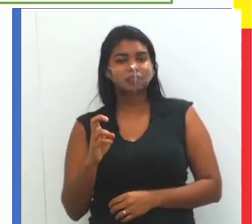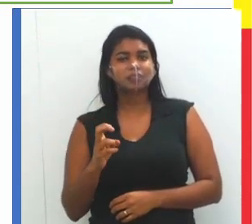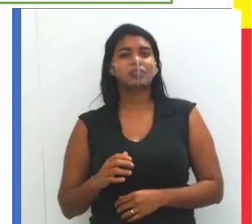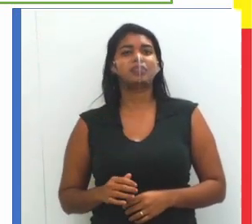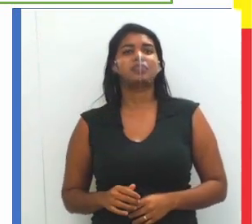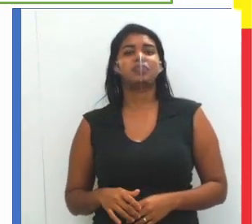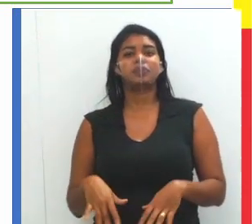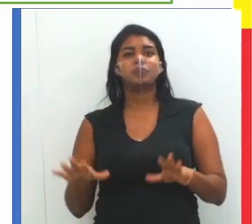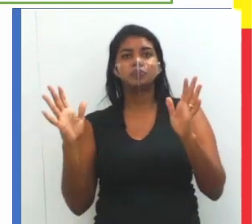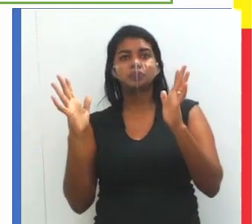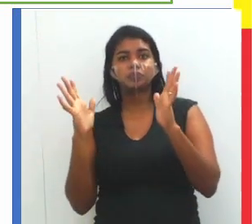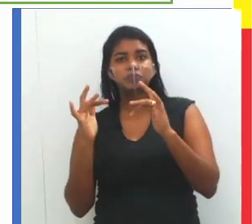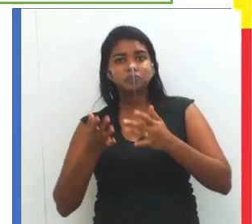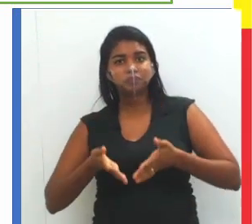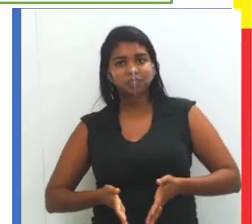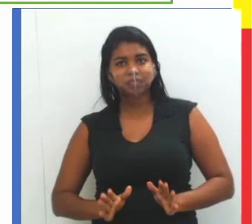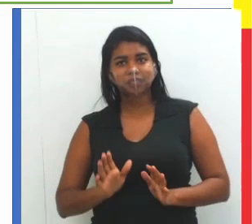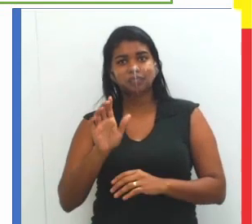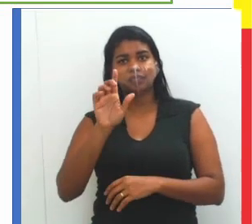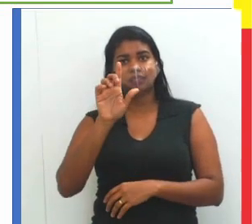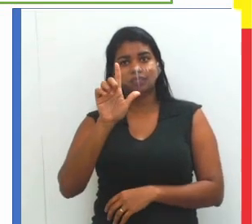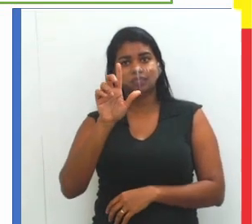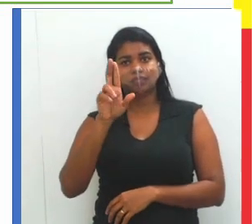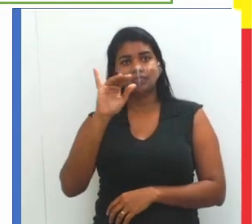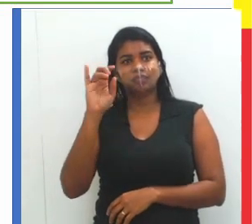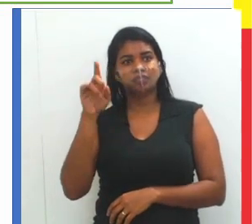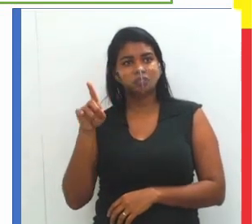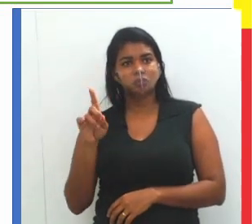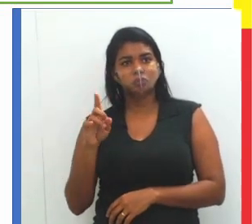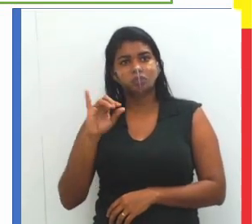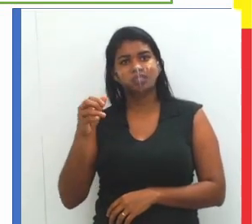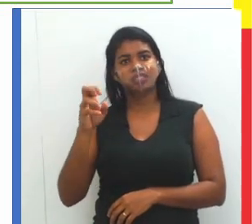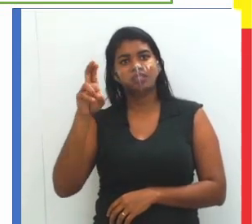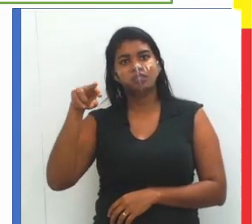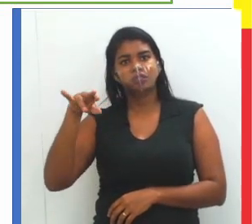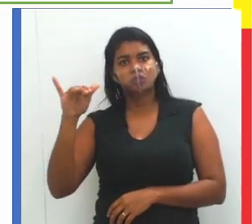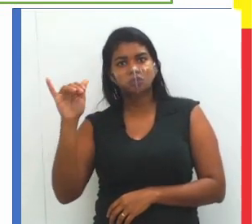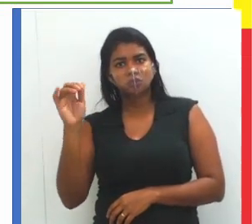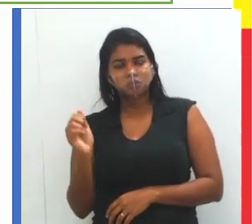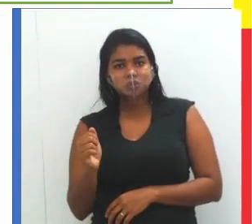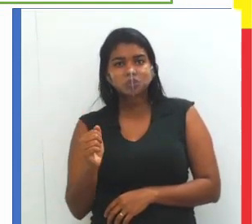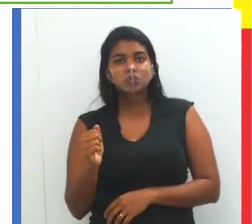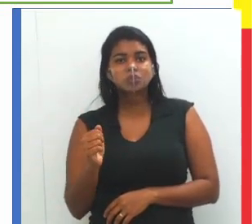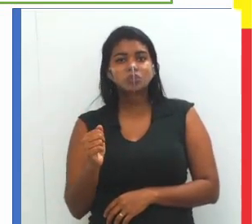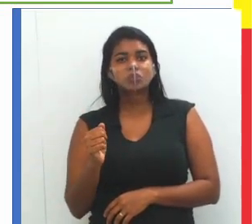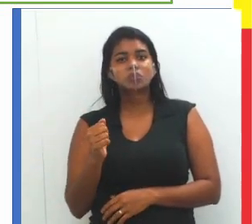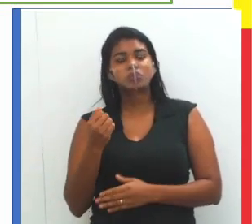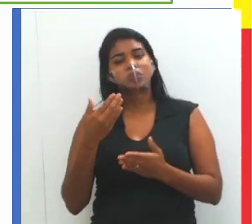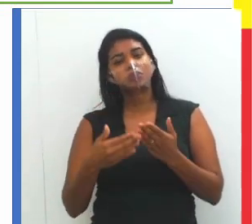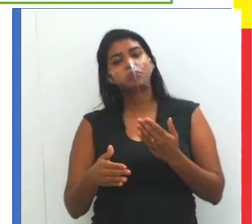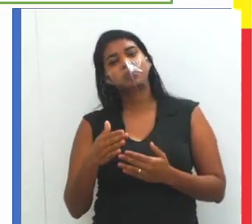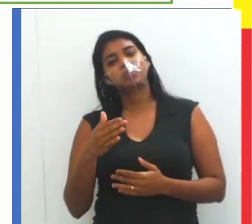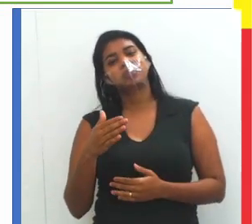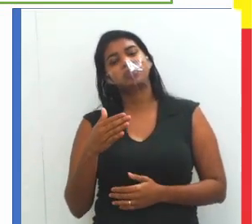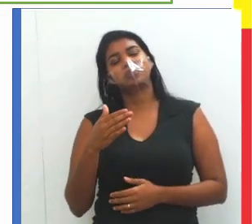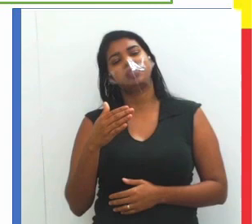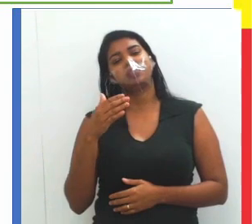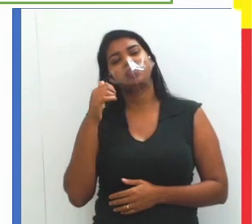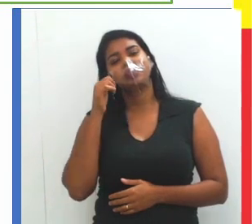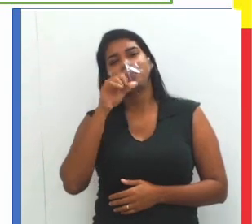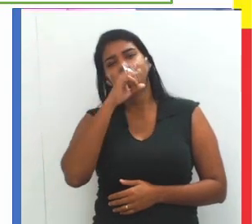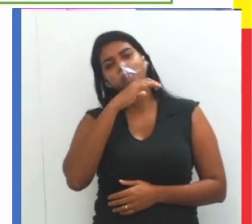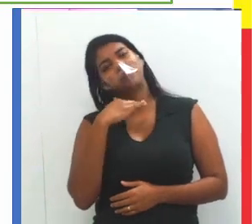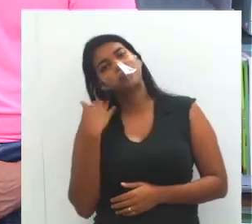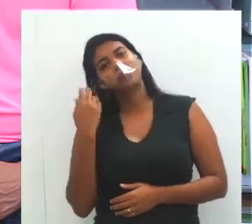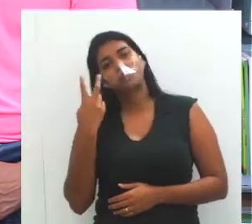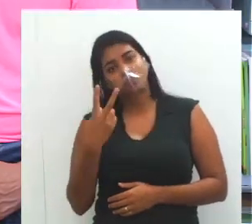desse relacionamento, nasceu Luiz Gonzaga do Nascimento Júnior, que ficou órfão de mãe com 2 anos de idade.